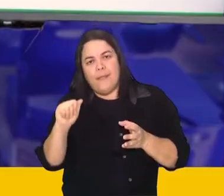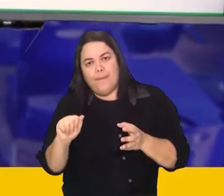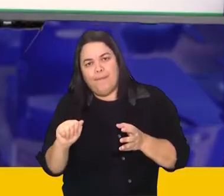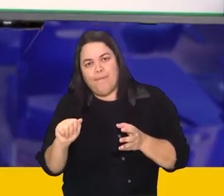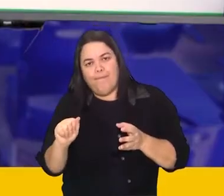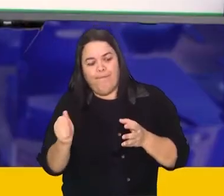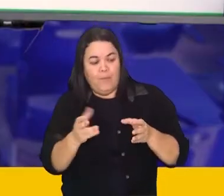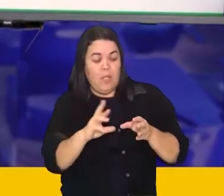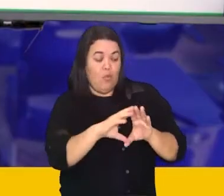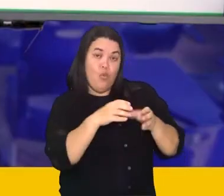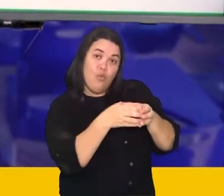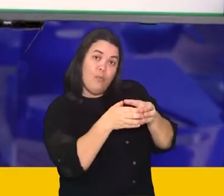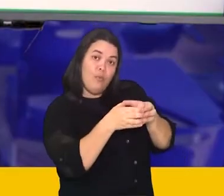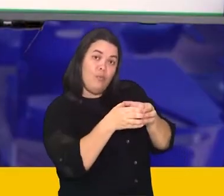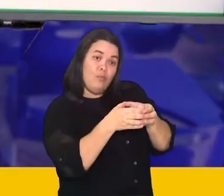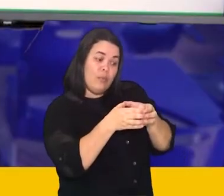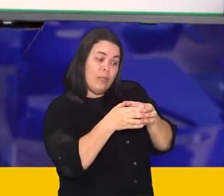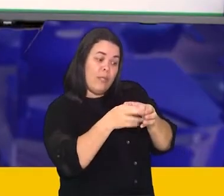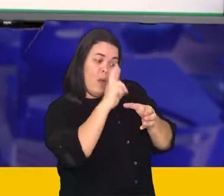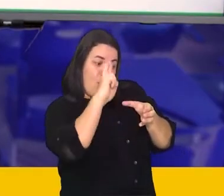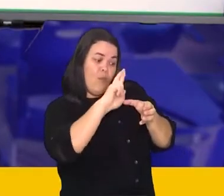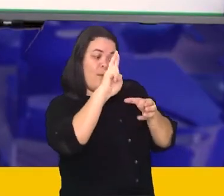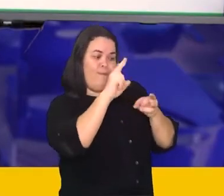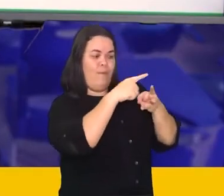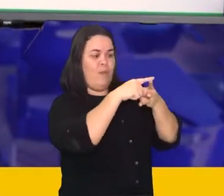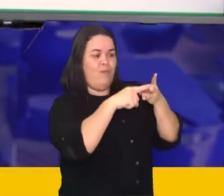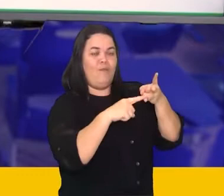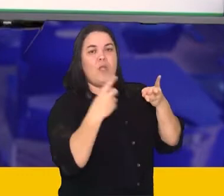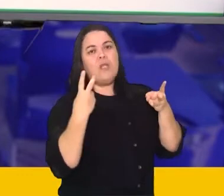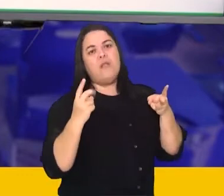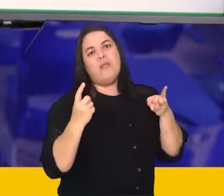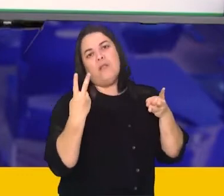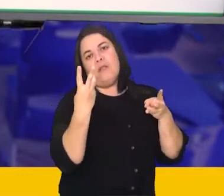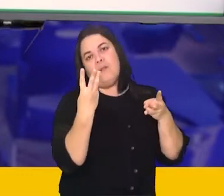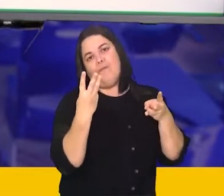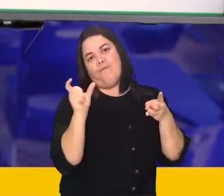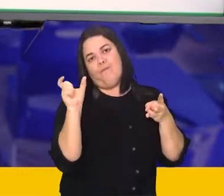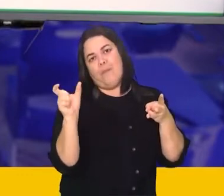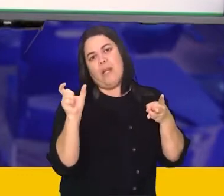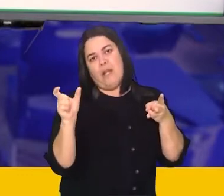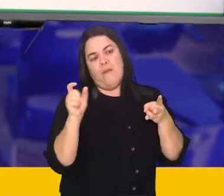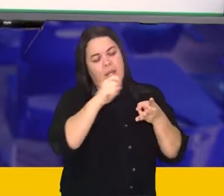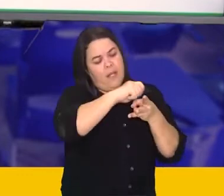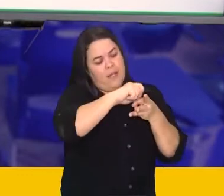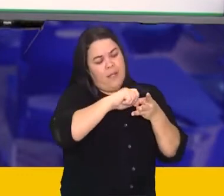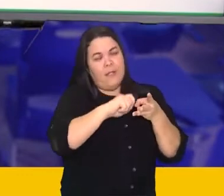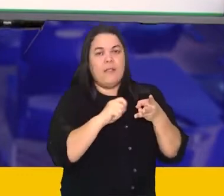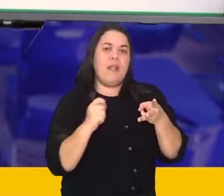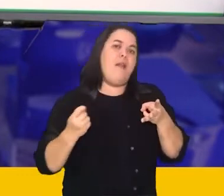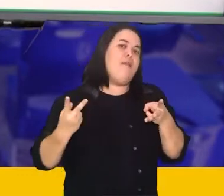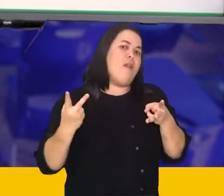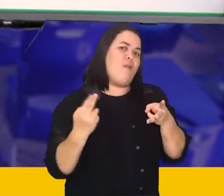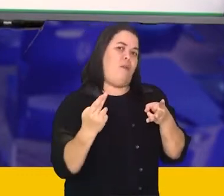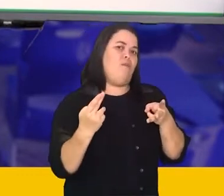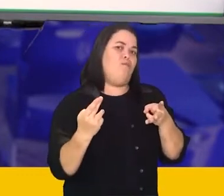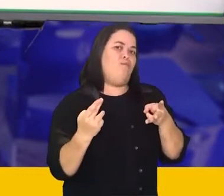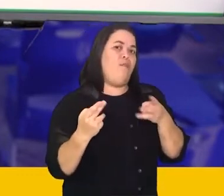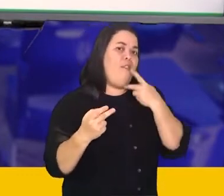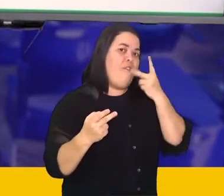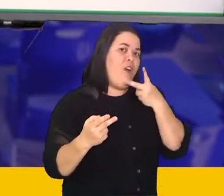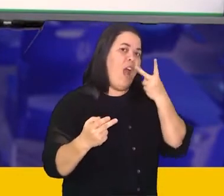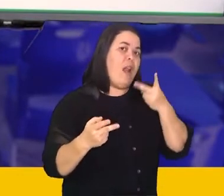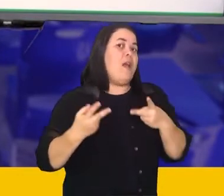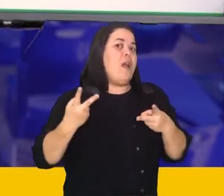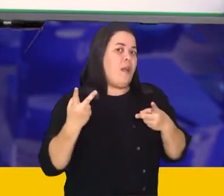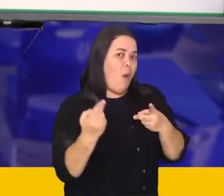Percebam, 3 palavras que se escrevem da mesma forma e se pronunciam também da mesma forma.